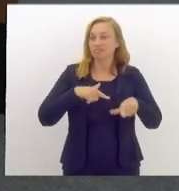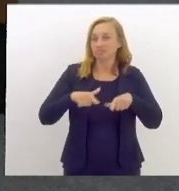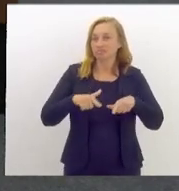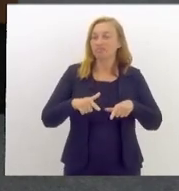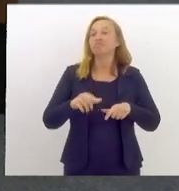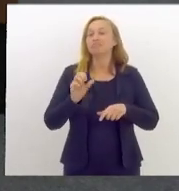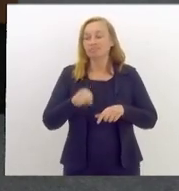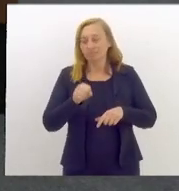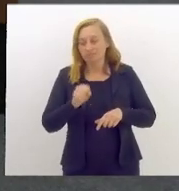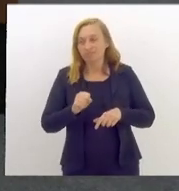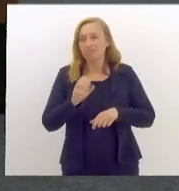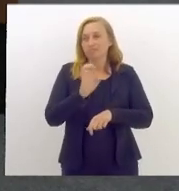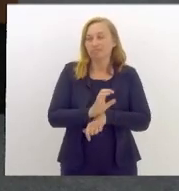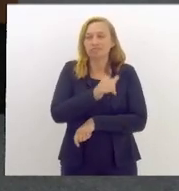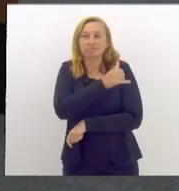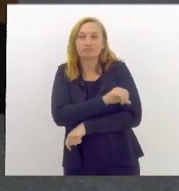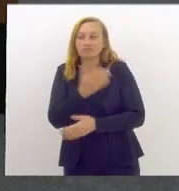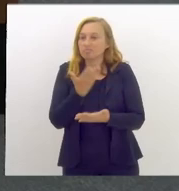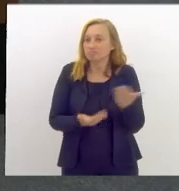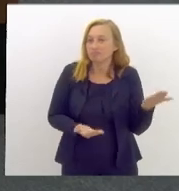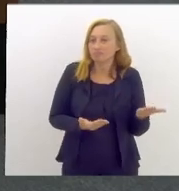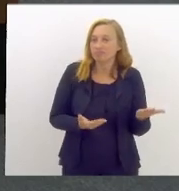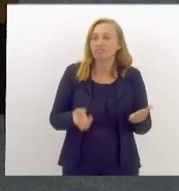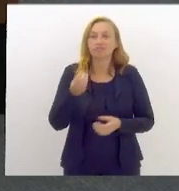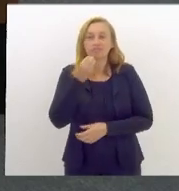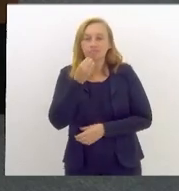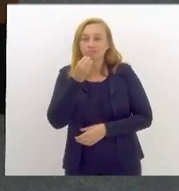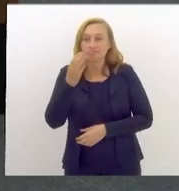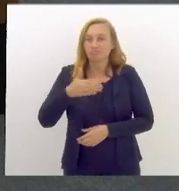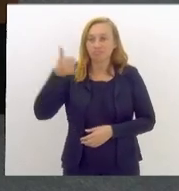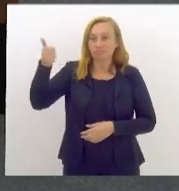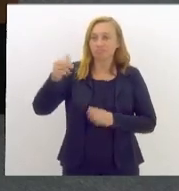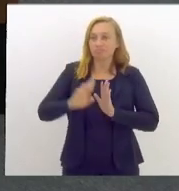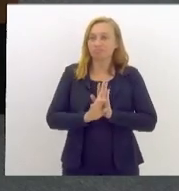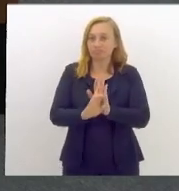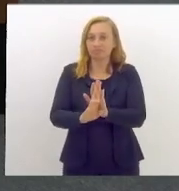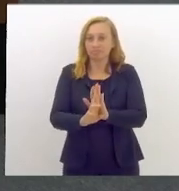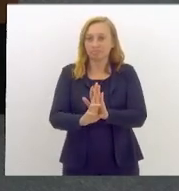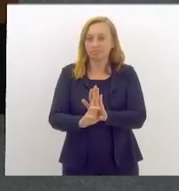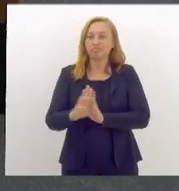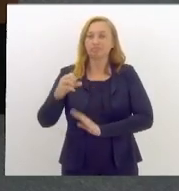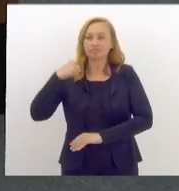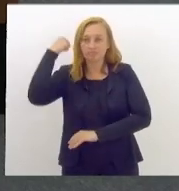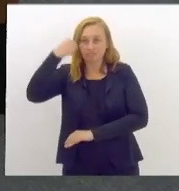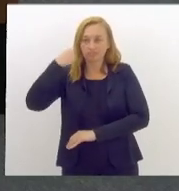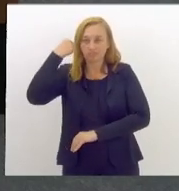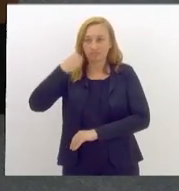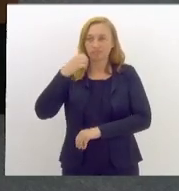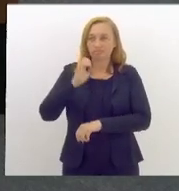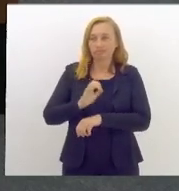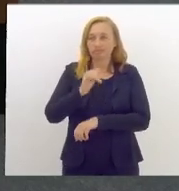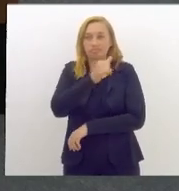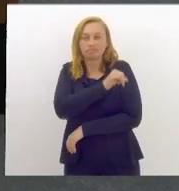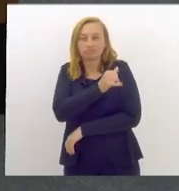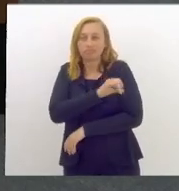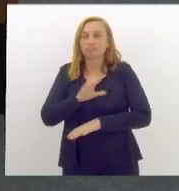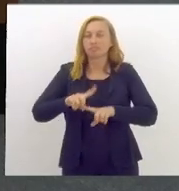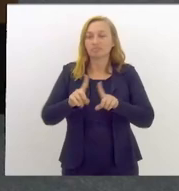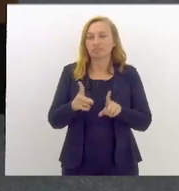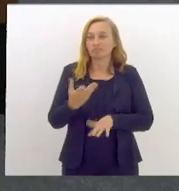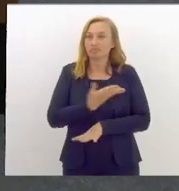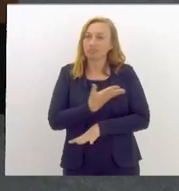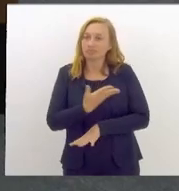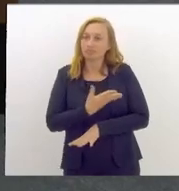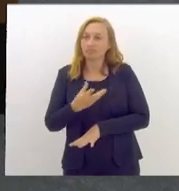que não pode oper a oportunidade de colocar o melhor representante no senado do Estado do Rio de Janeiro mas como a minha amiga